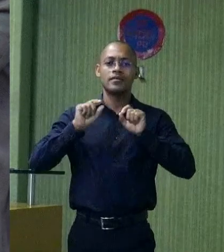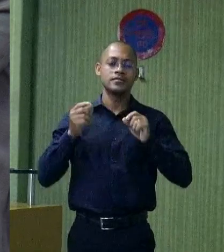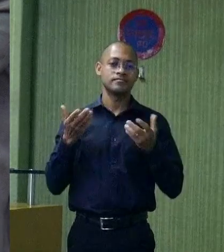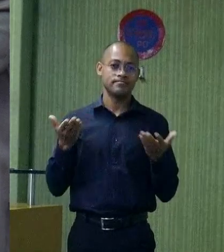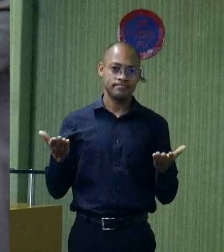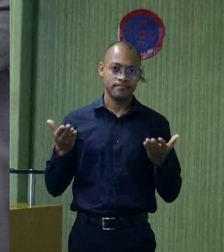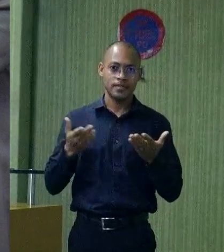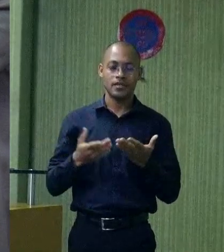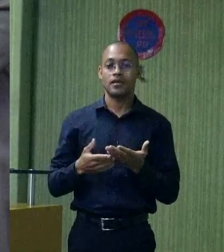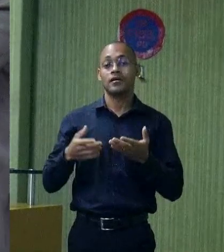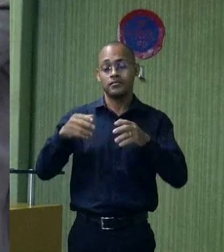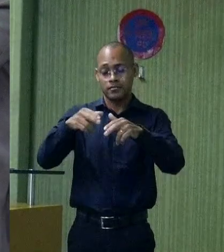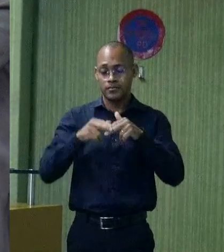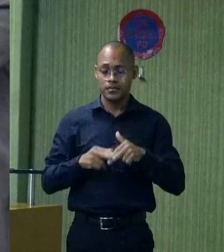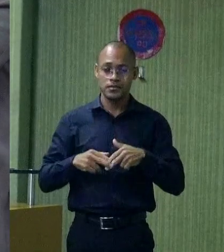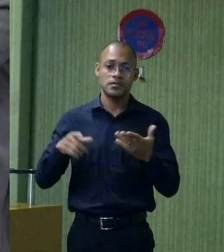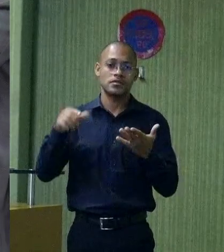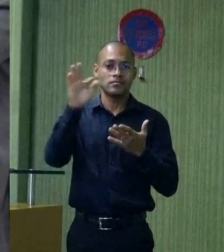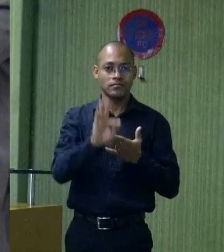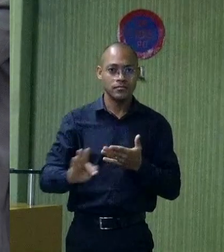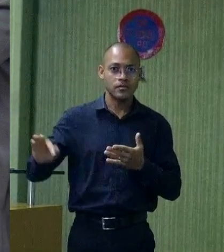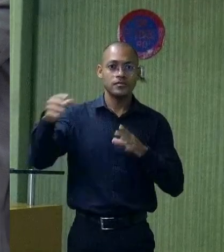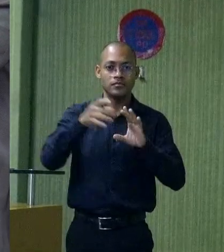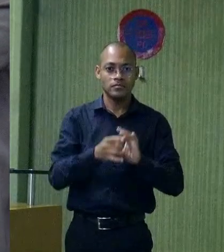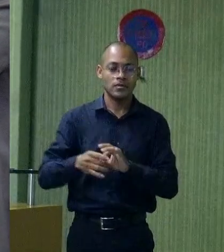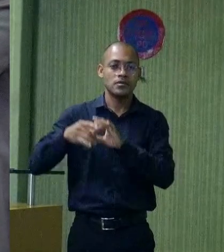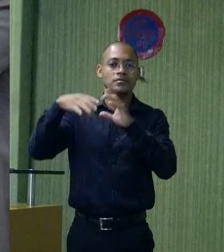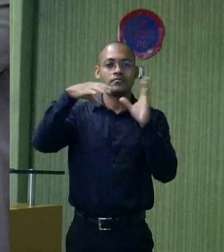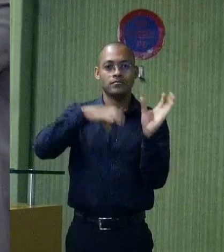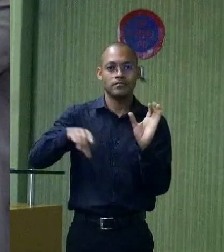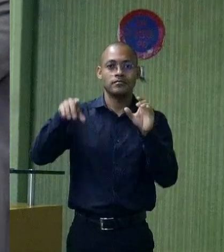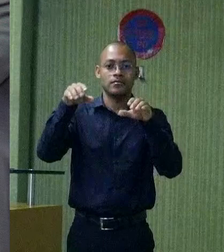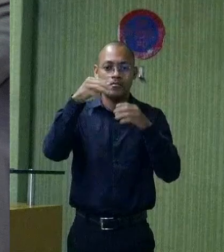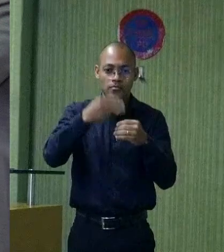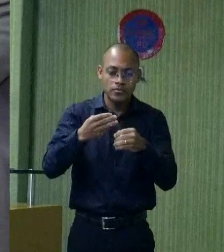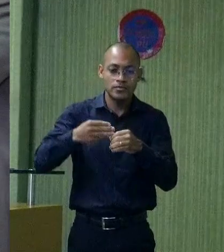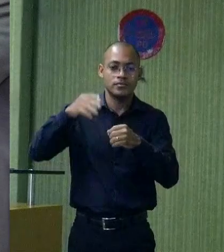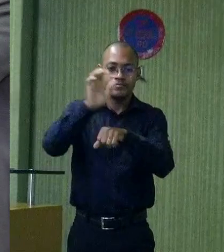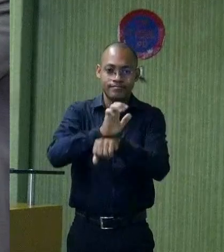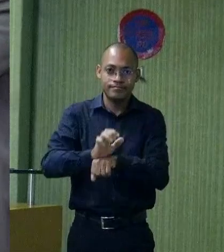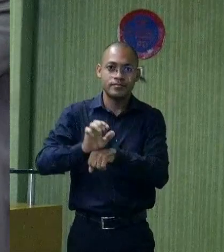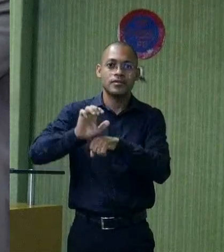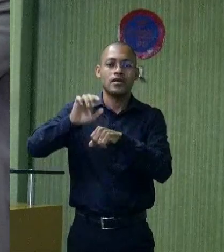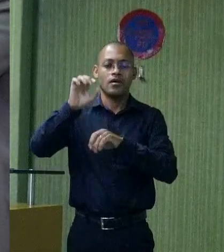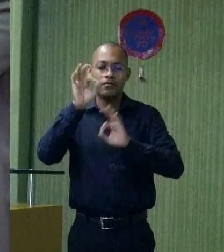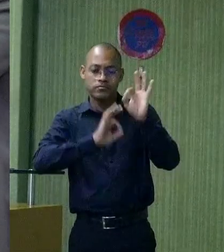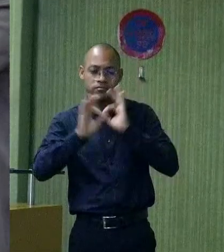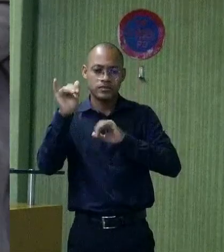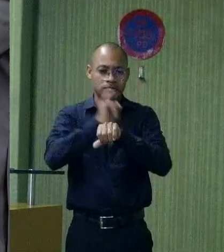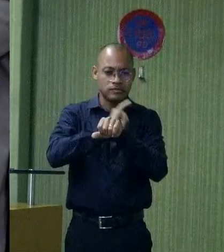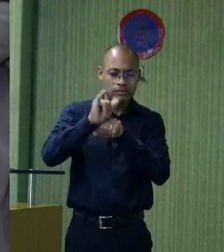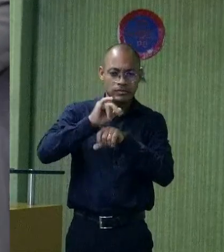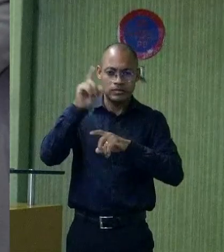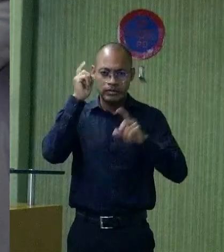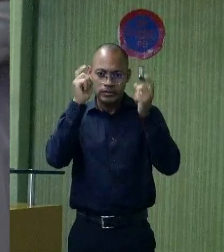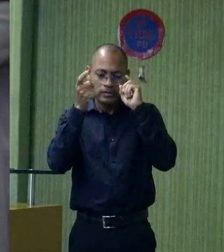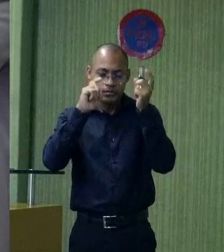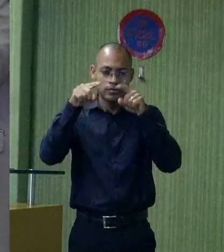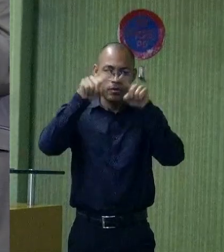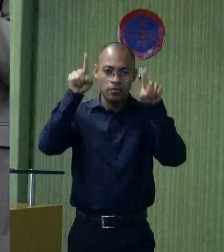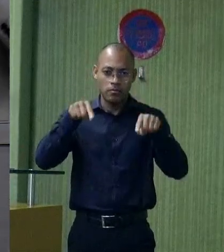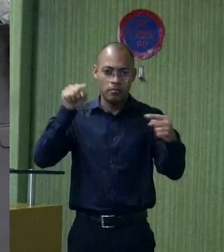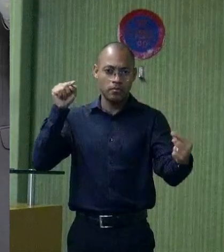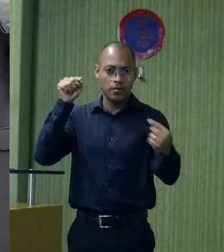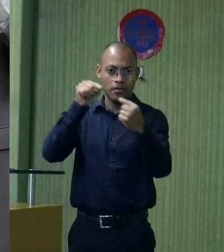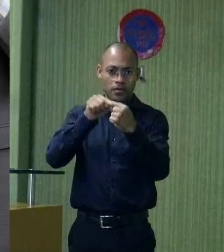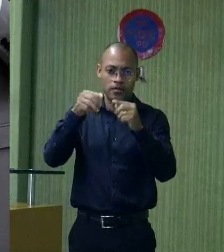entidades federativas né União estado DF municípios definindo diretrizes objetivos metas e estratégias de implementação